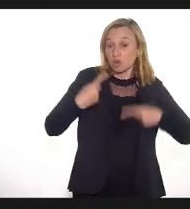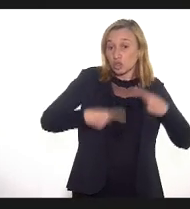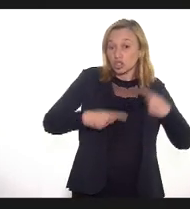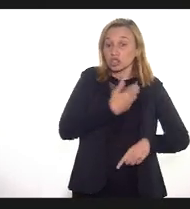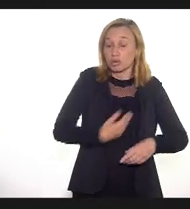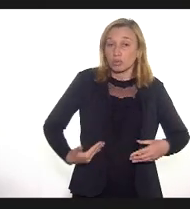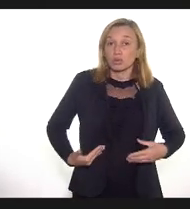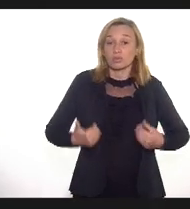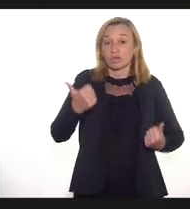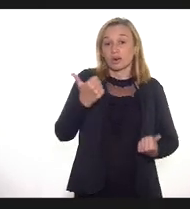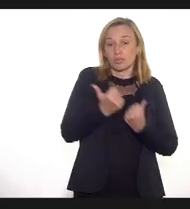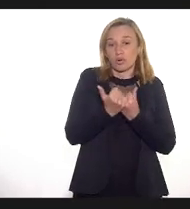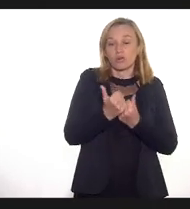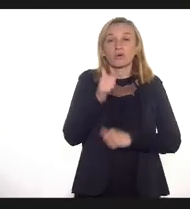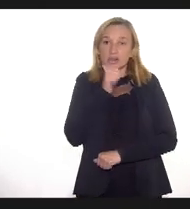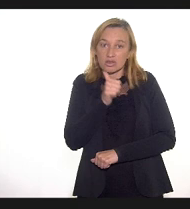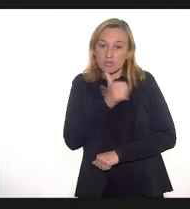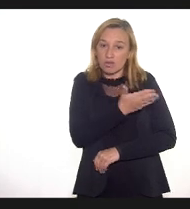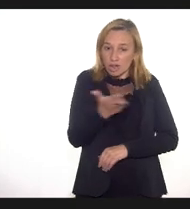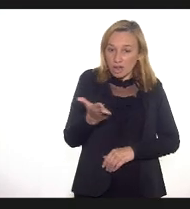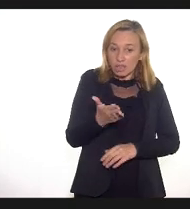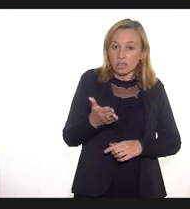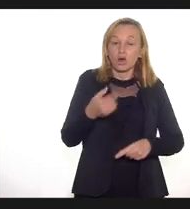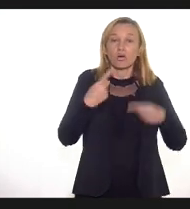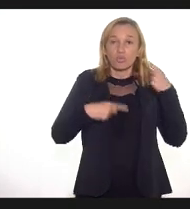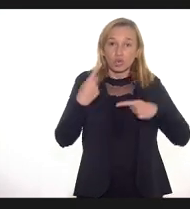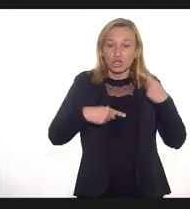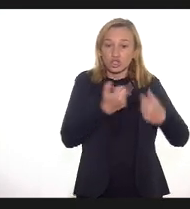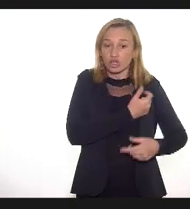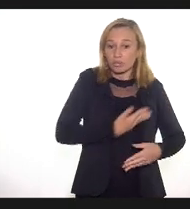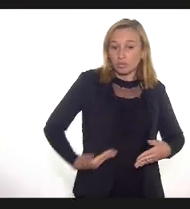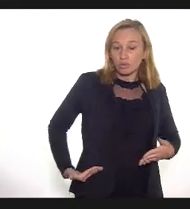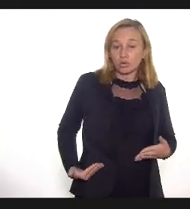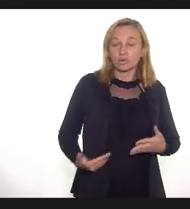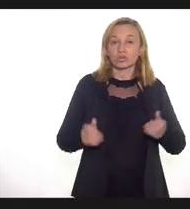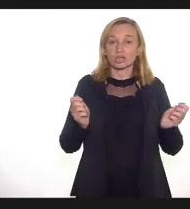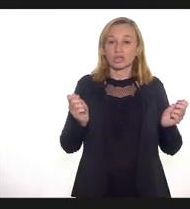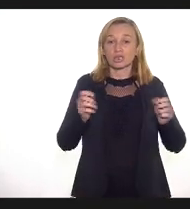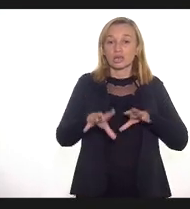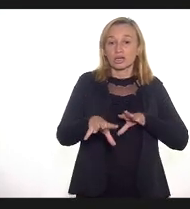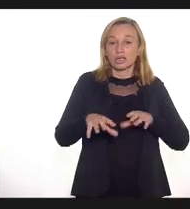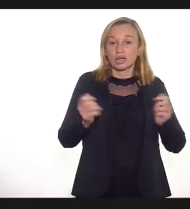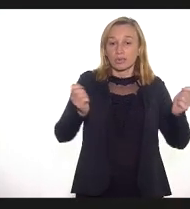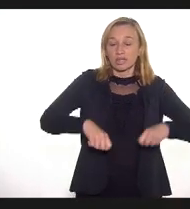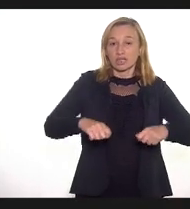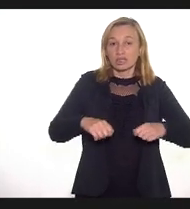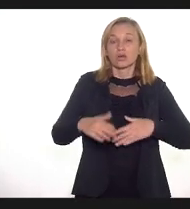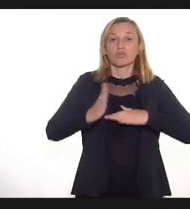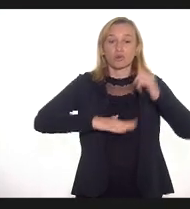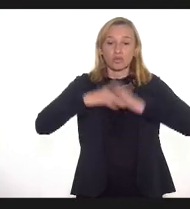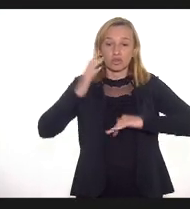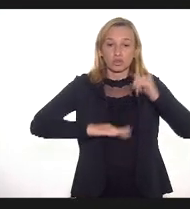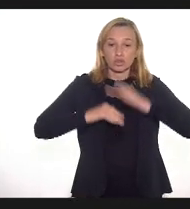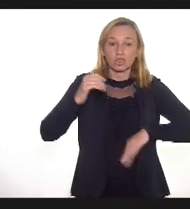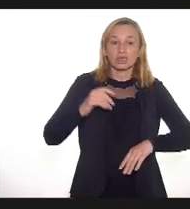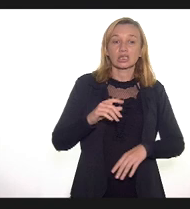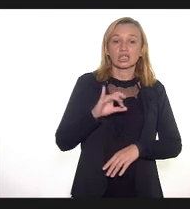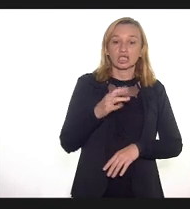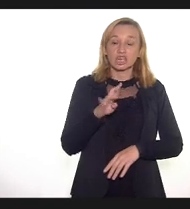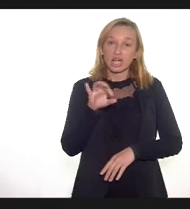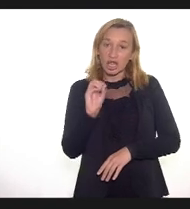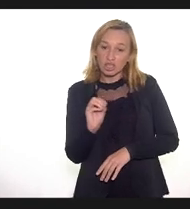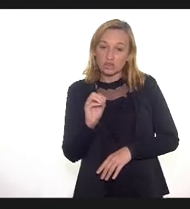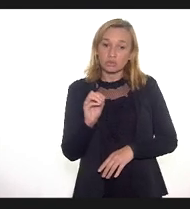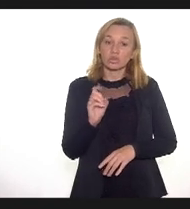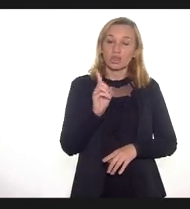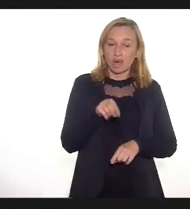dar um suporte para essas mulheres, uma política pública que passe pela sua capacitação profissional, por linhas de crédito. E essa